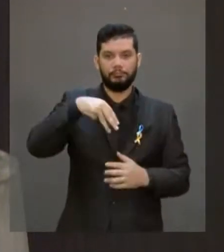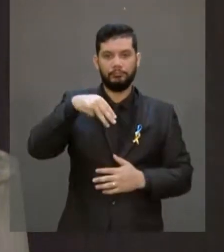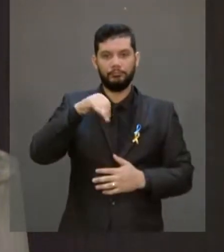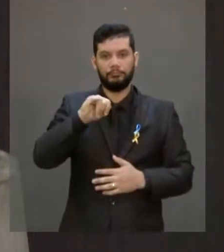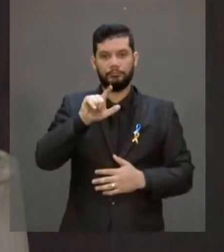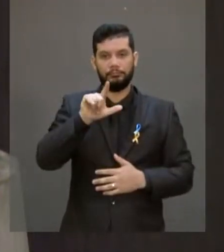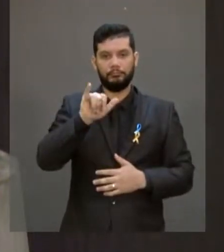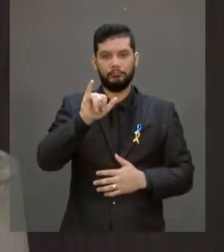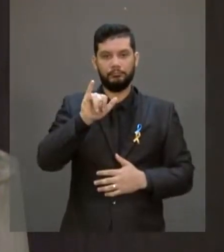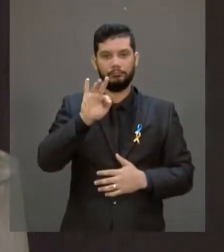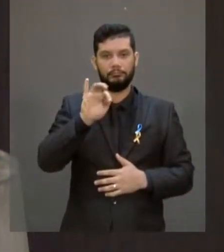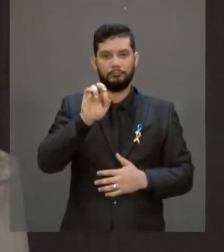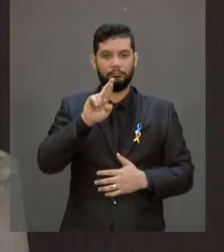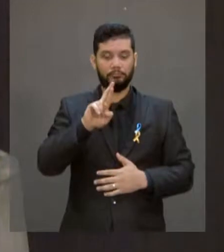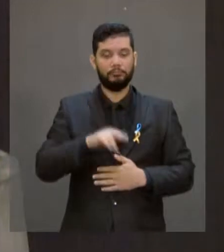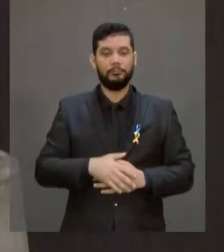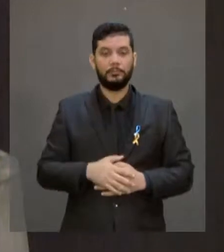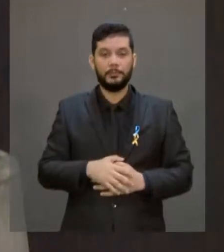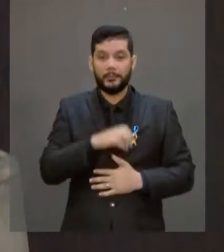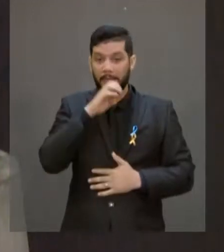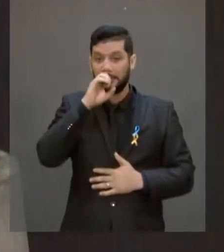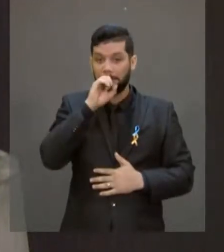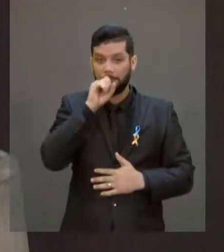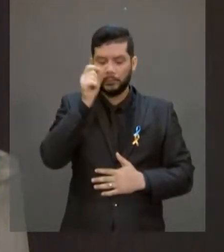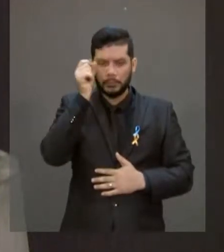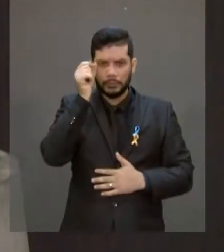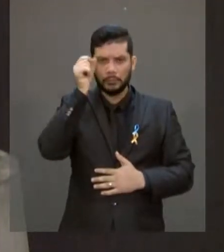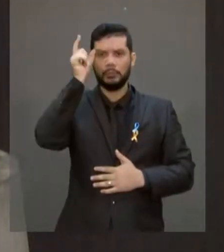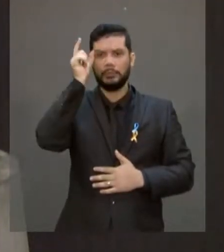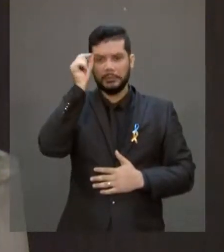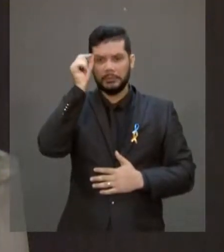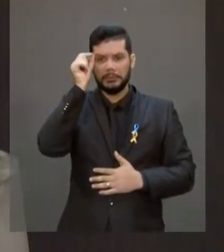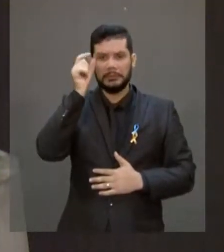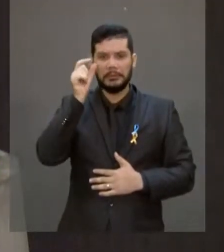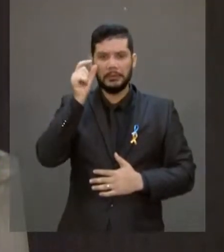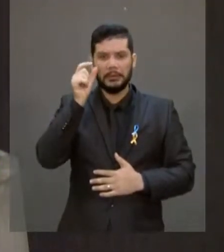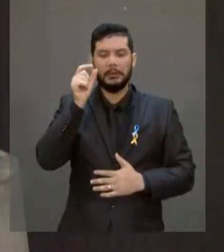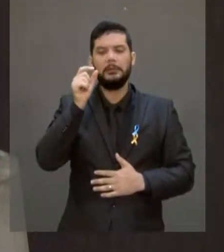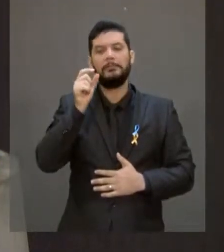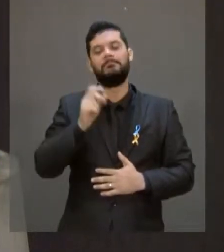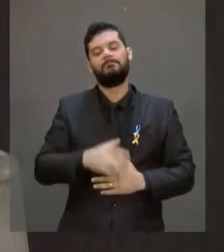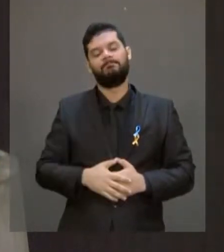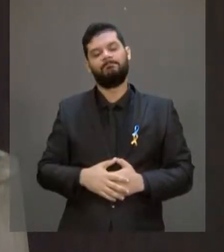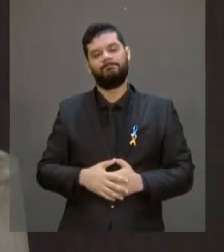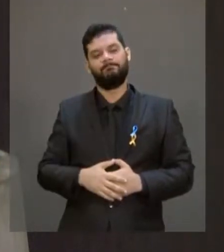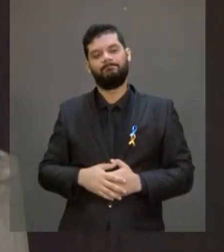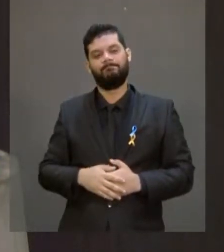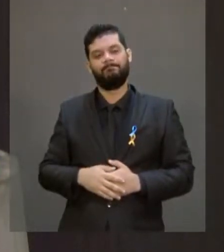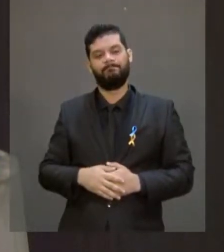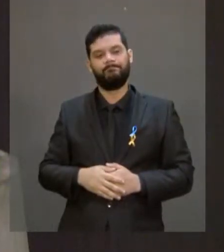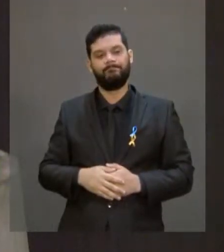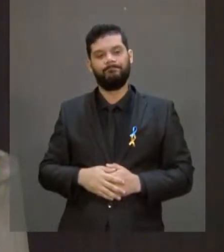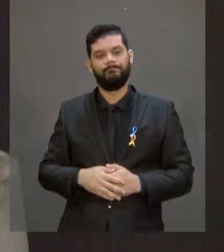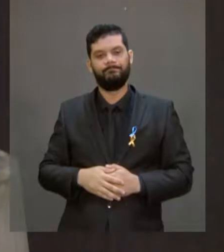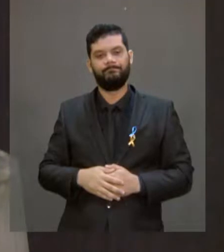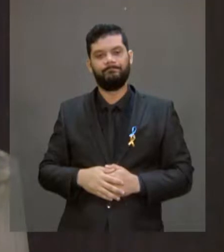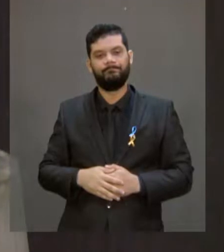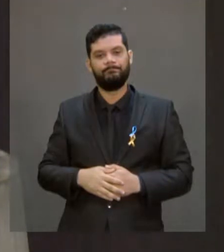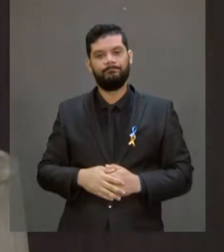Desde sábado, quando tomamos conhecimento disso, em primeiro lugar, nos vem a